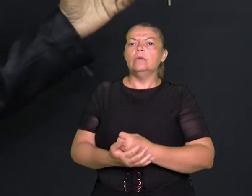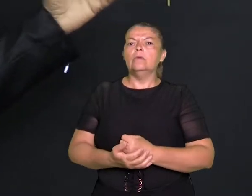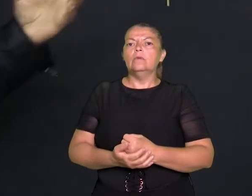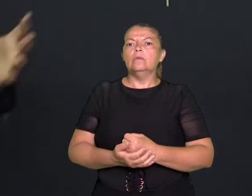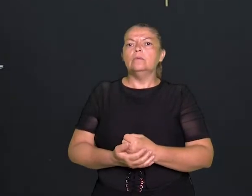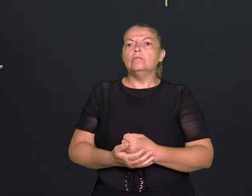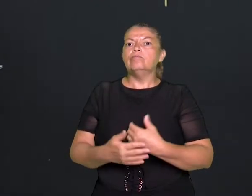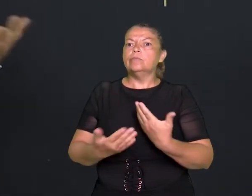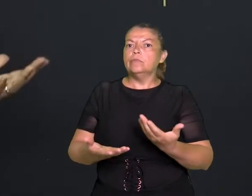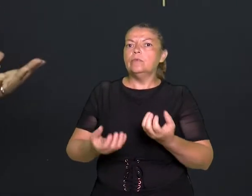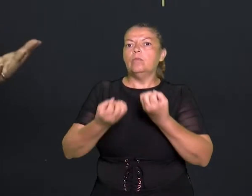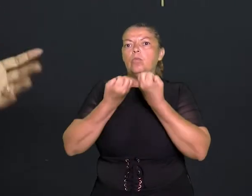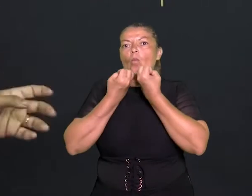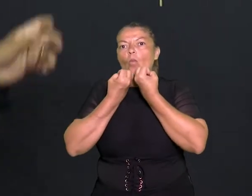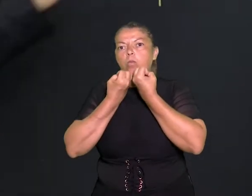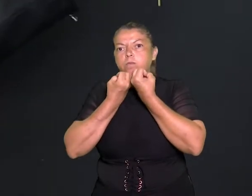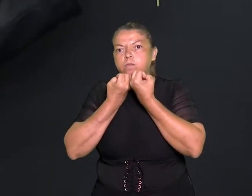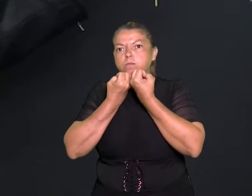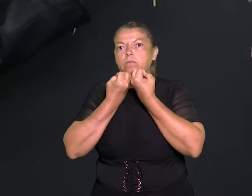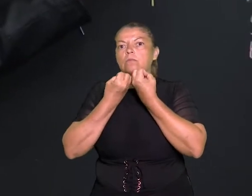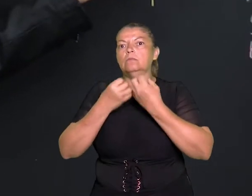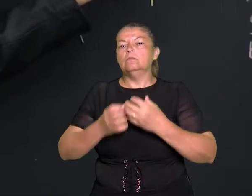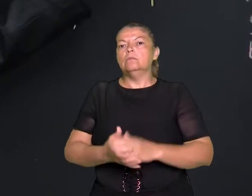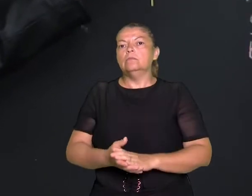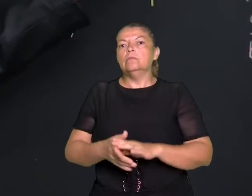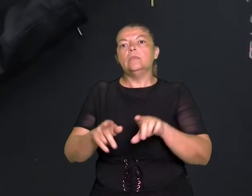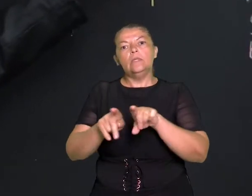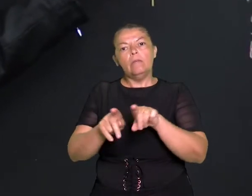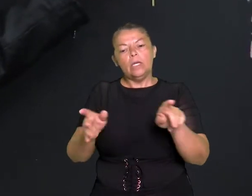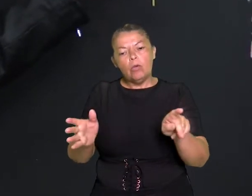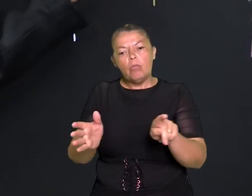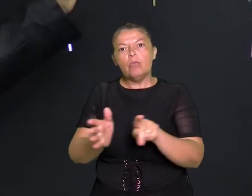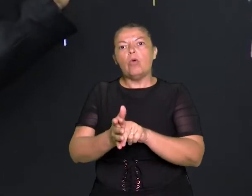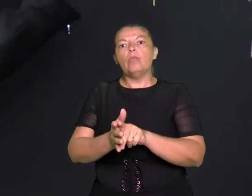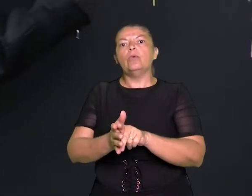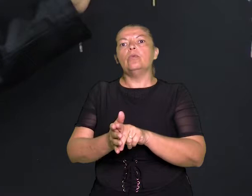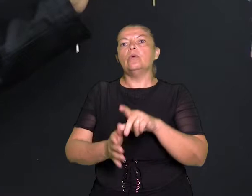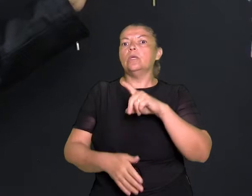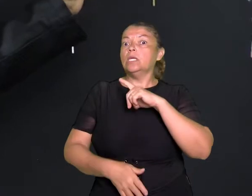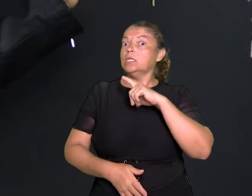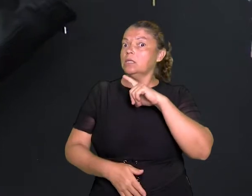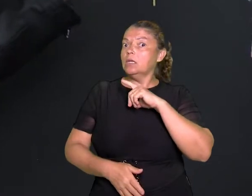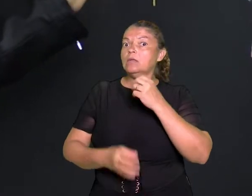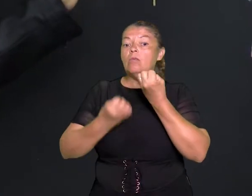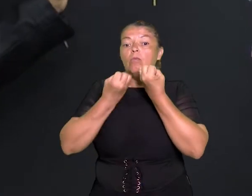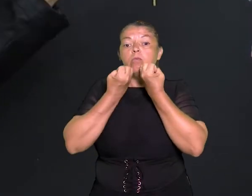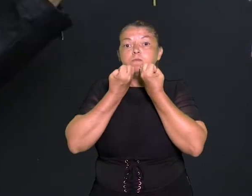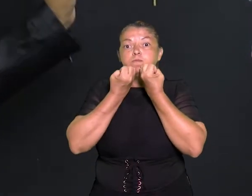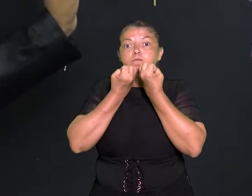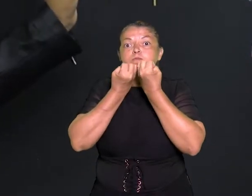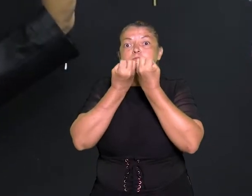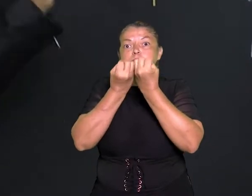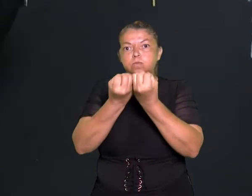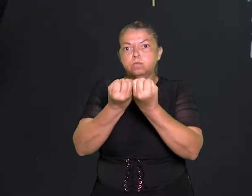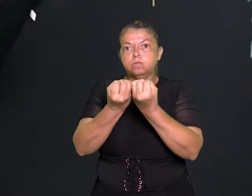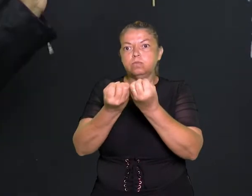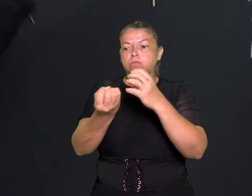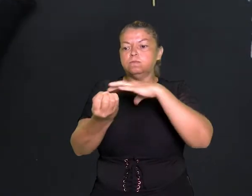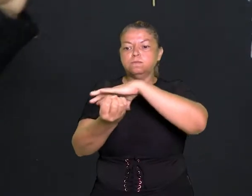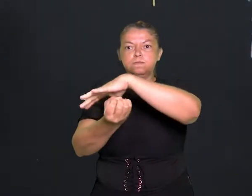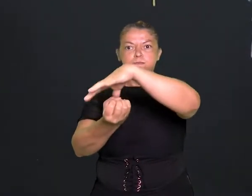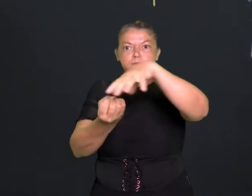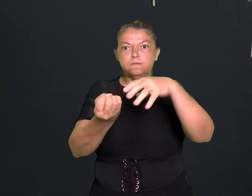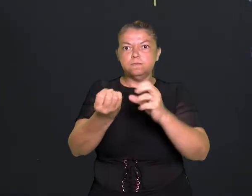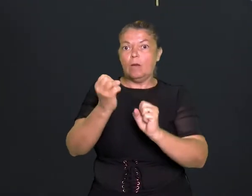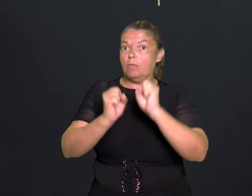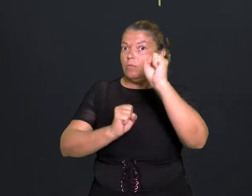chamado saco escrotal, ele tem seu crescimento. E aqui está, então, os testículos, onde há a produção desses hormônios